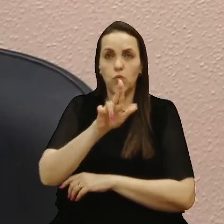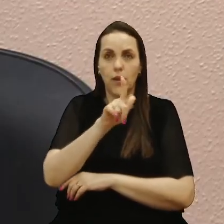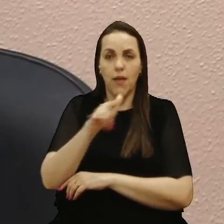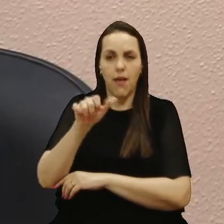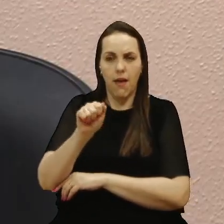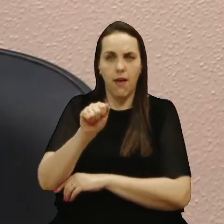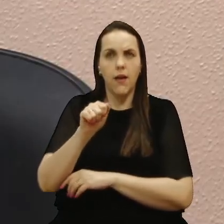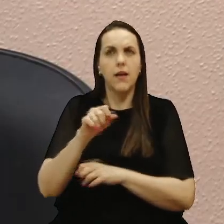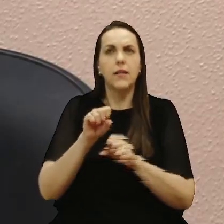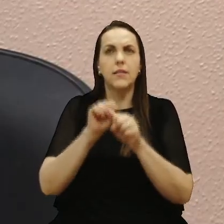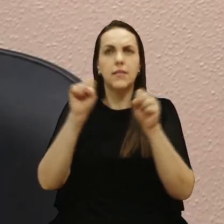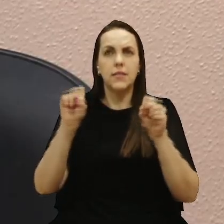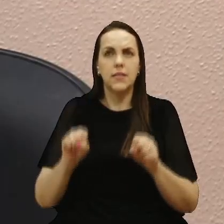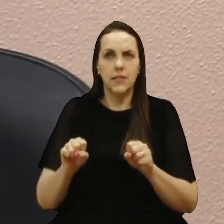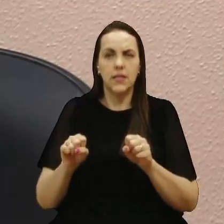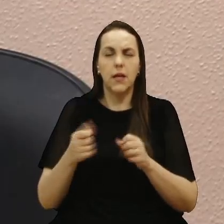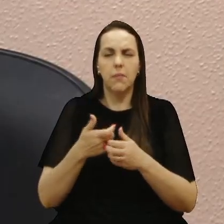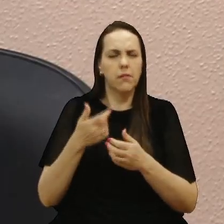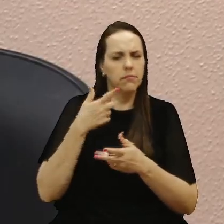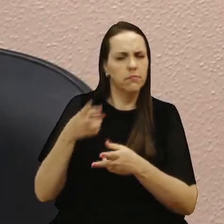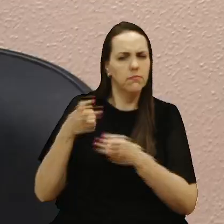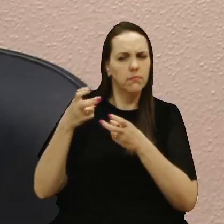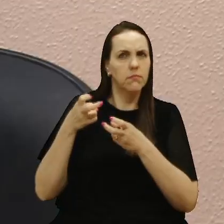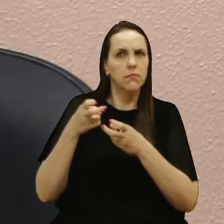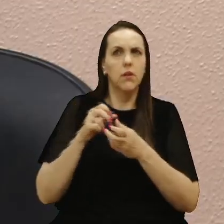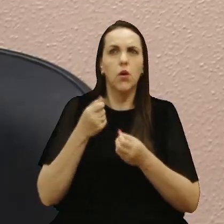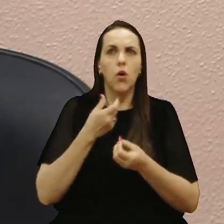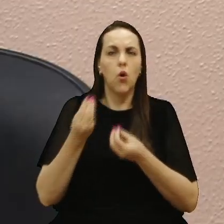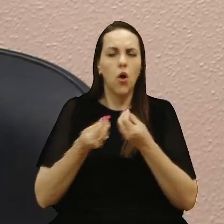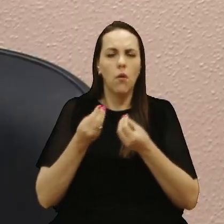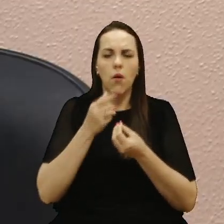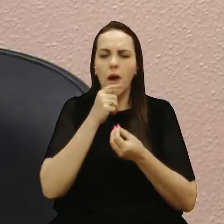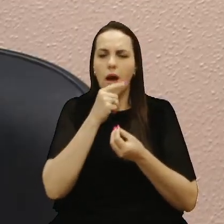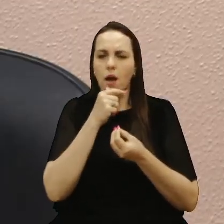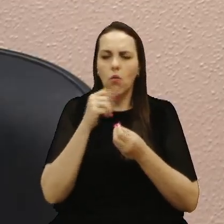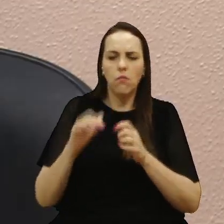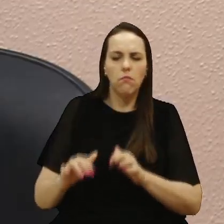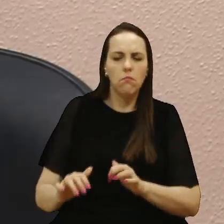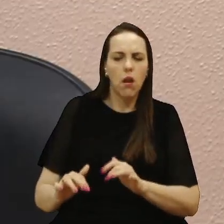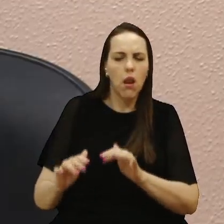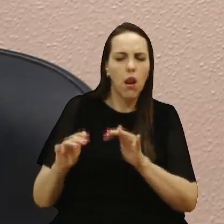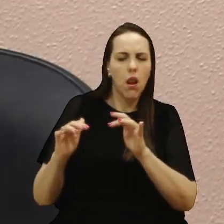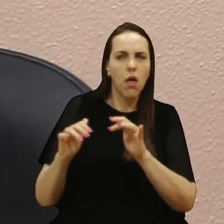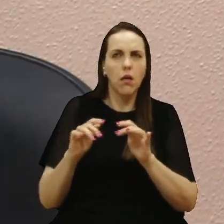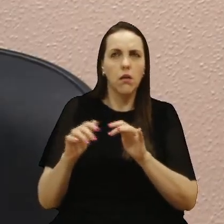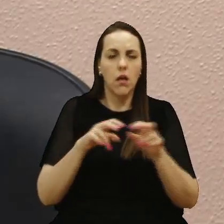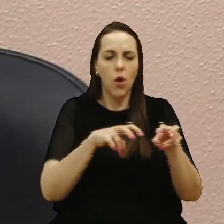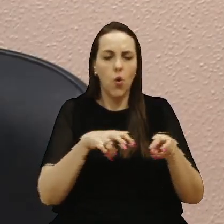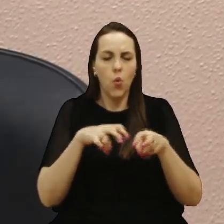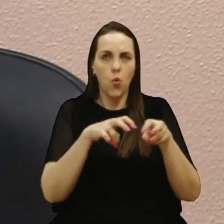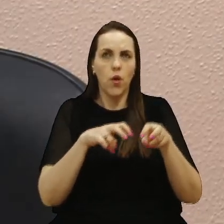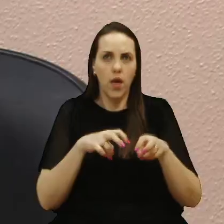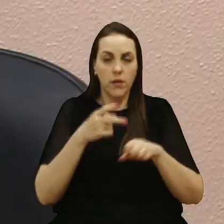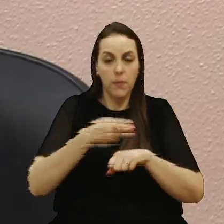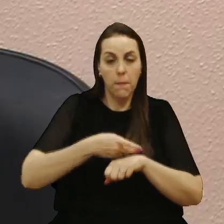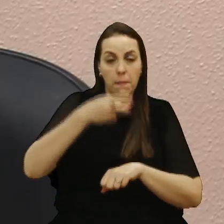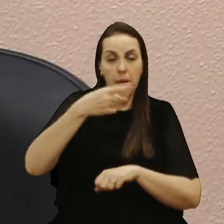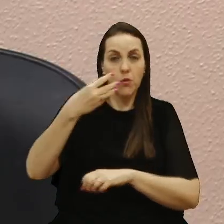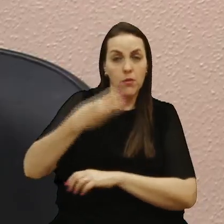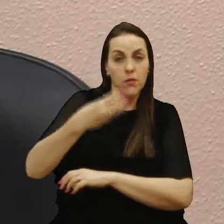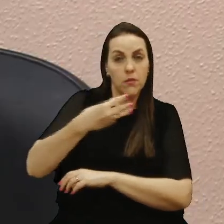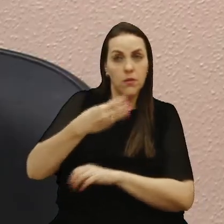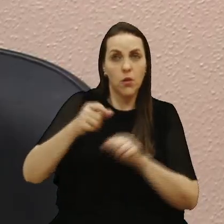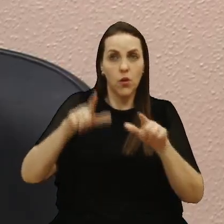detecção antecipada de movimentos anormais ou volume de água em pequenas propriedades rurais. Esteve e foi premiada no terceiro lugar em